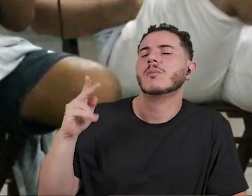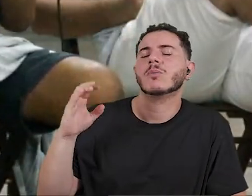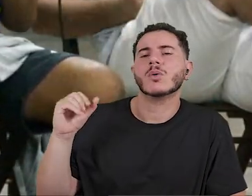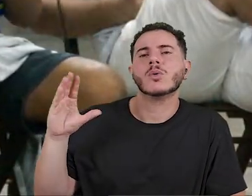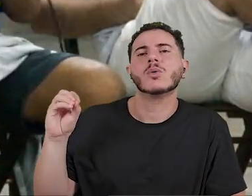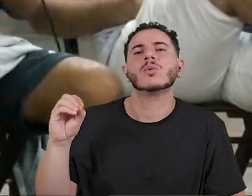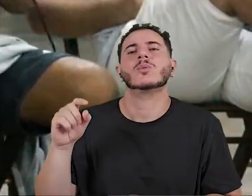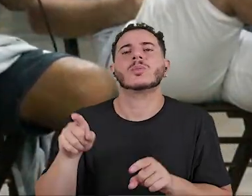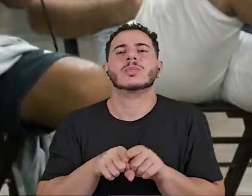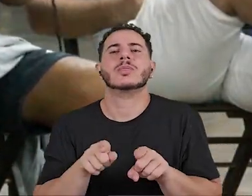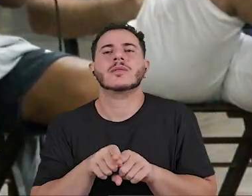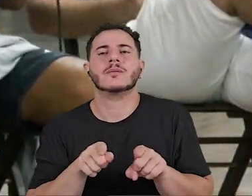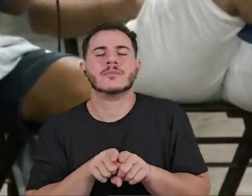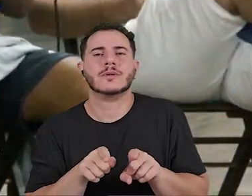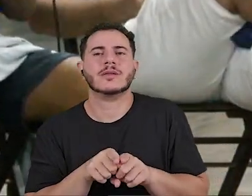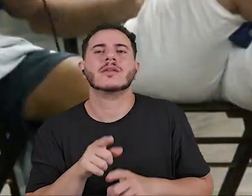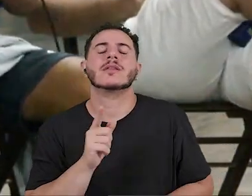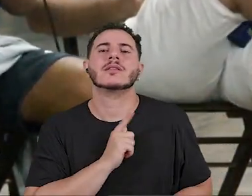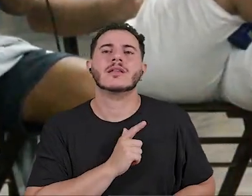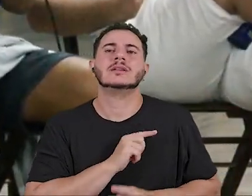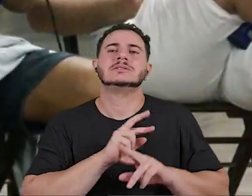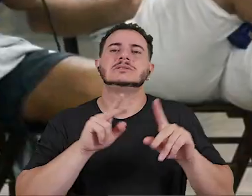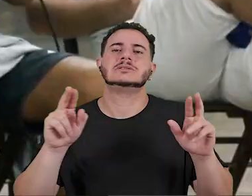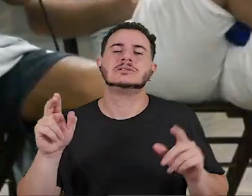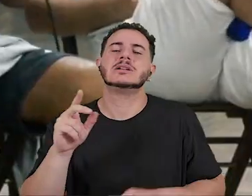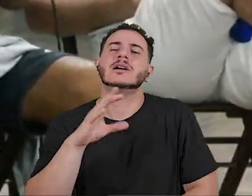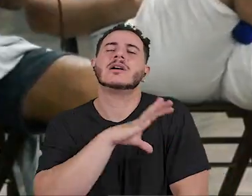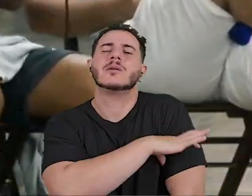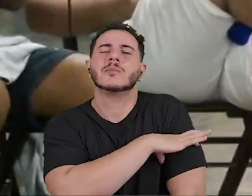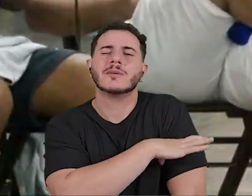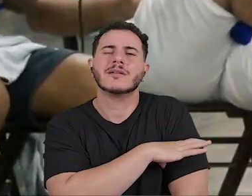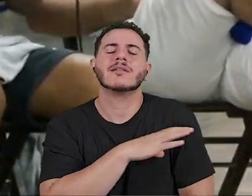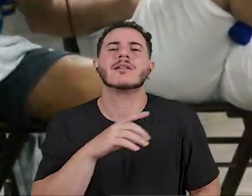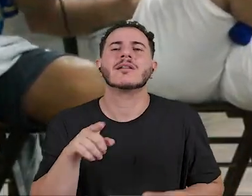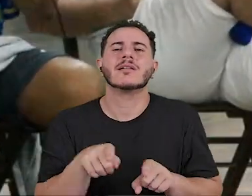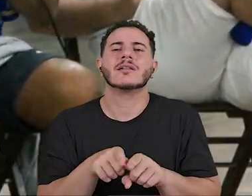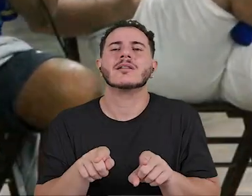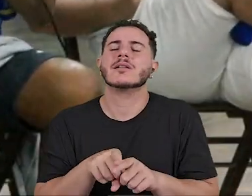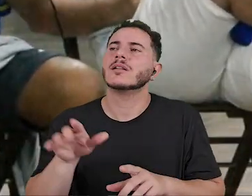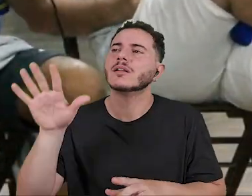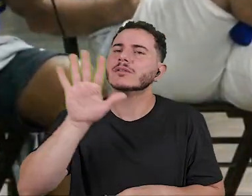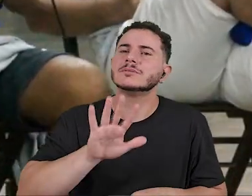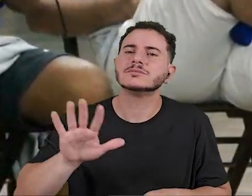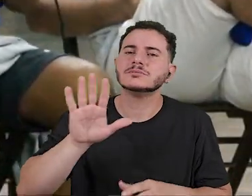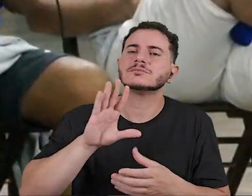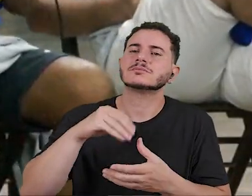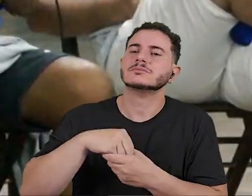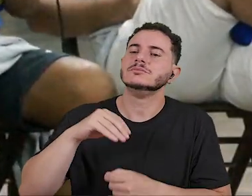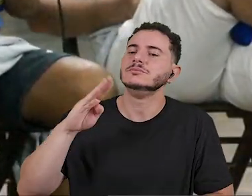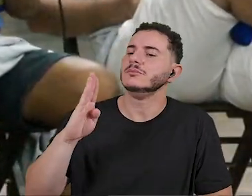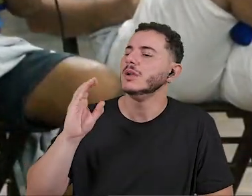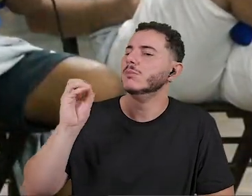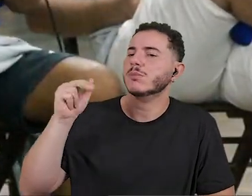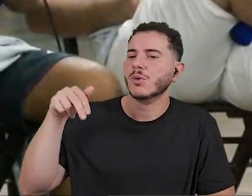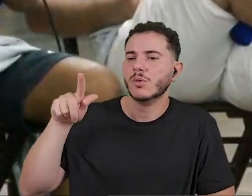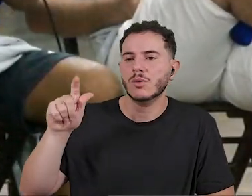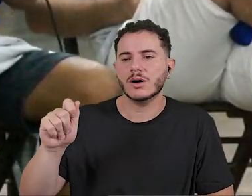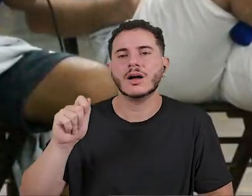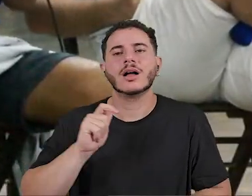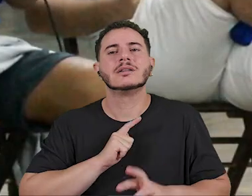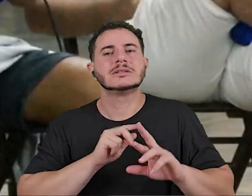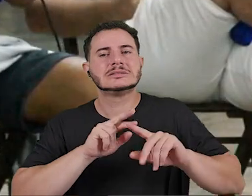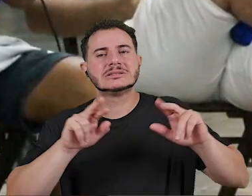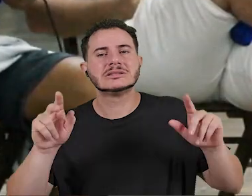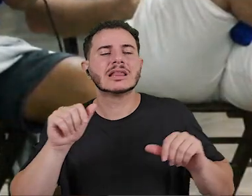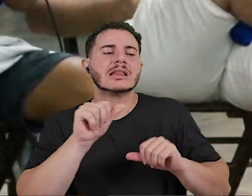Umbanda. Tem a nação Xambá, onde mora o Bongá, que é totalmente diferente de algumas coisas, porque a nação Xambá, a nação Nagô,